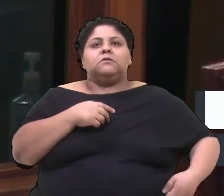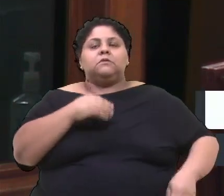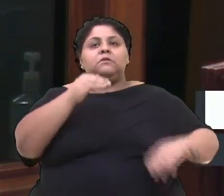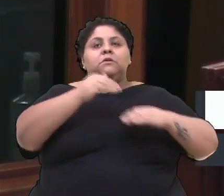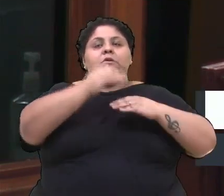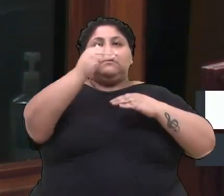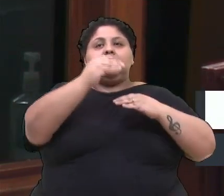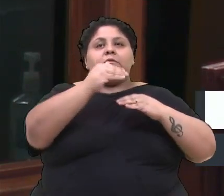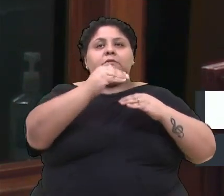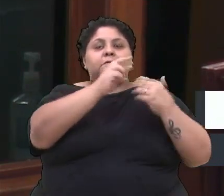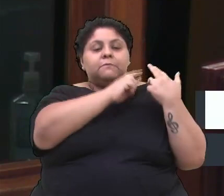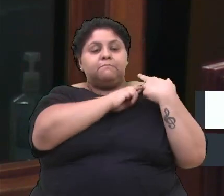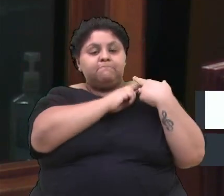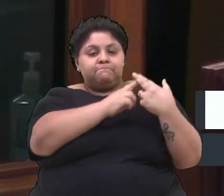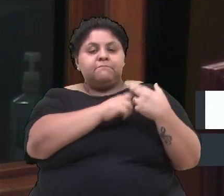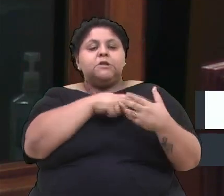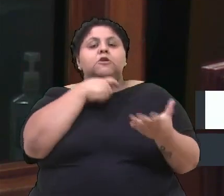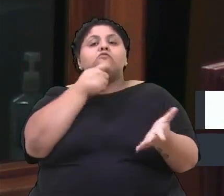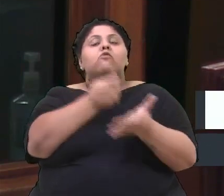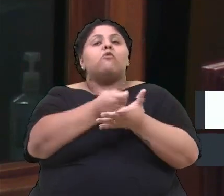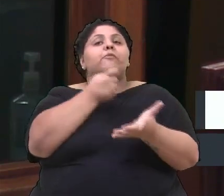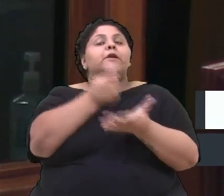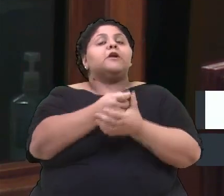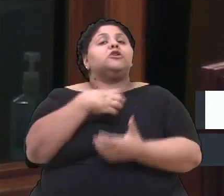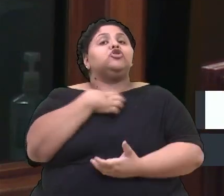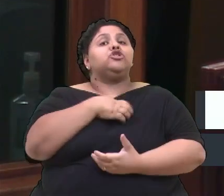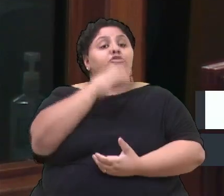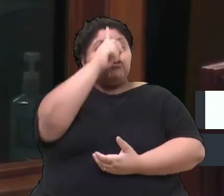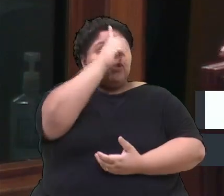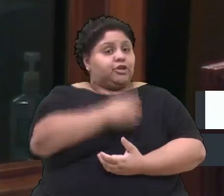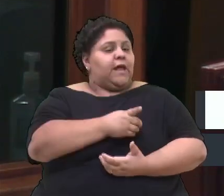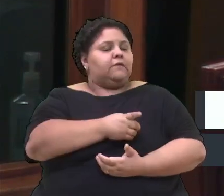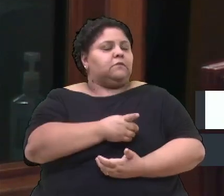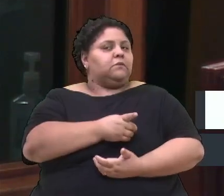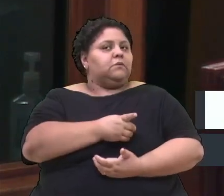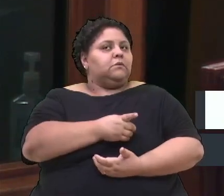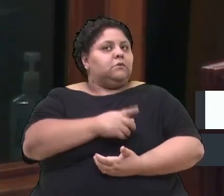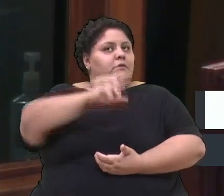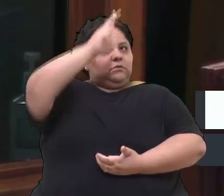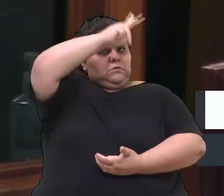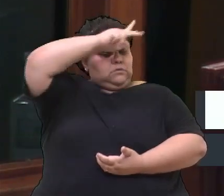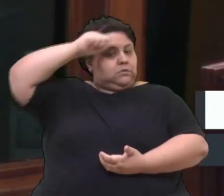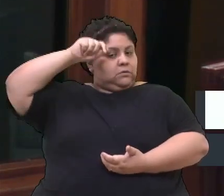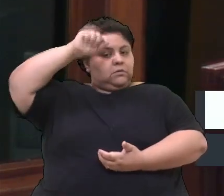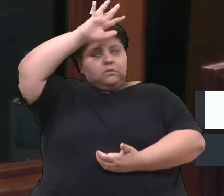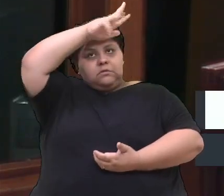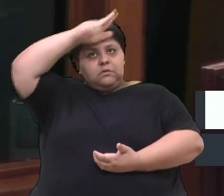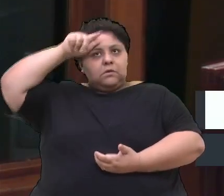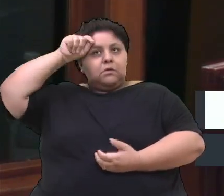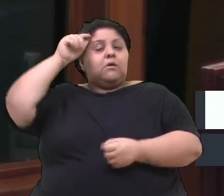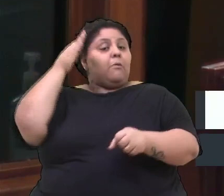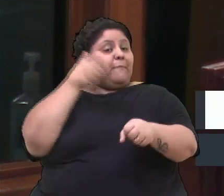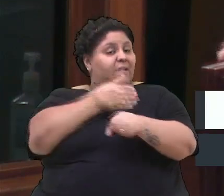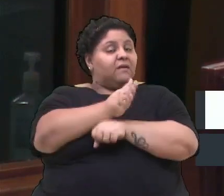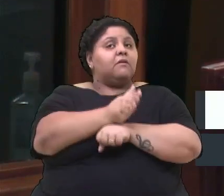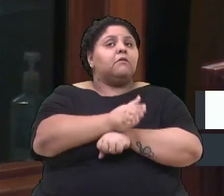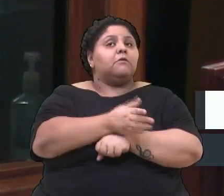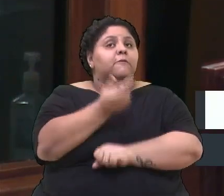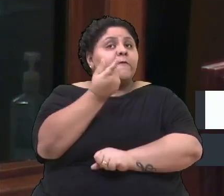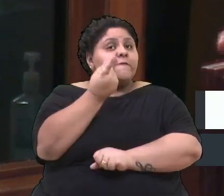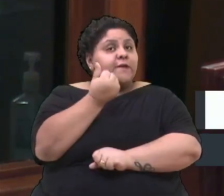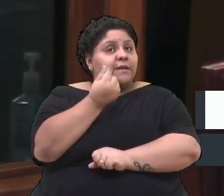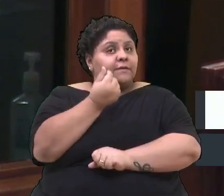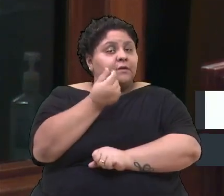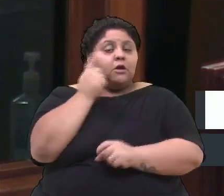responsabilidade e obriga de uma forma mais direta para que os prefeitos e os municípios participem financeiramente,